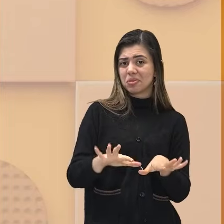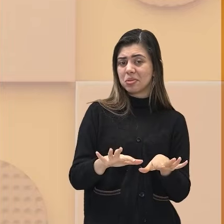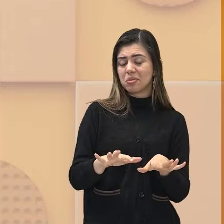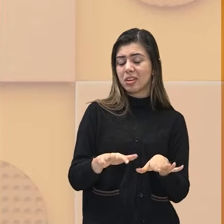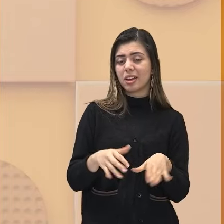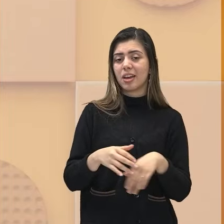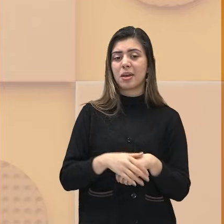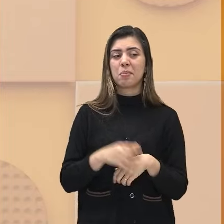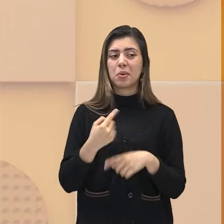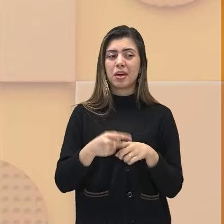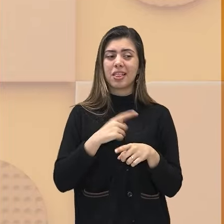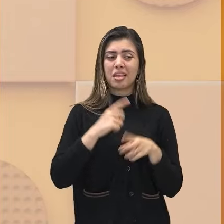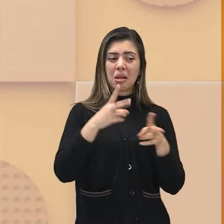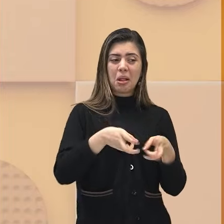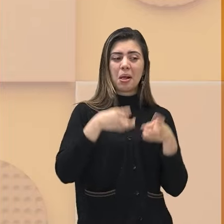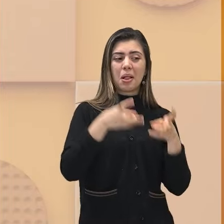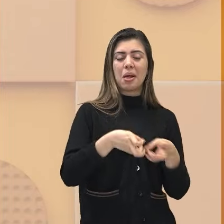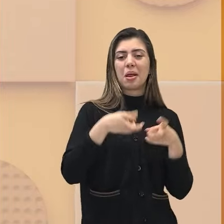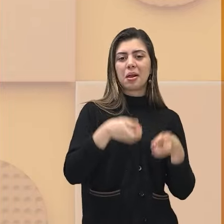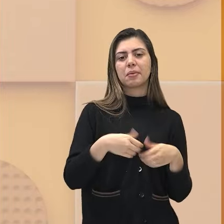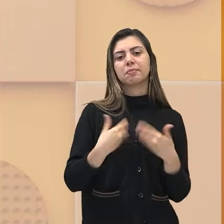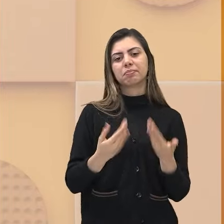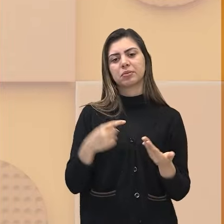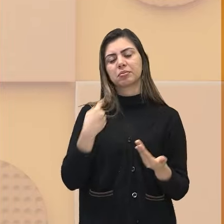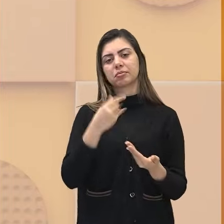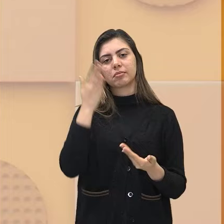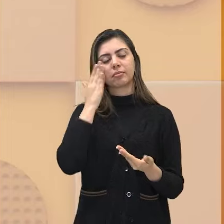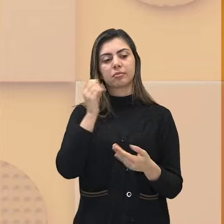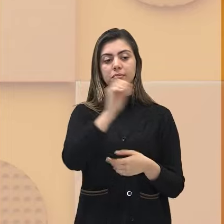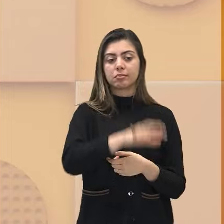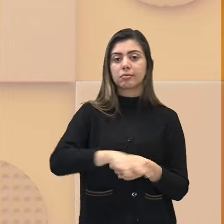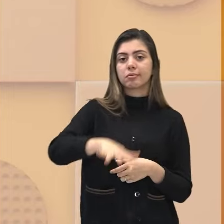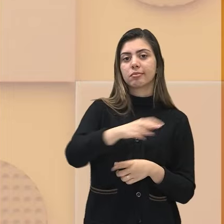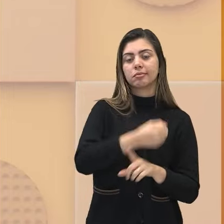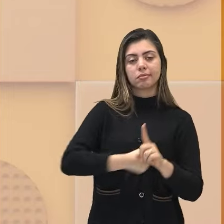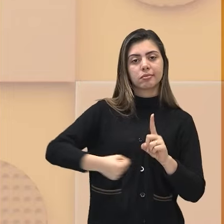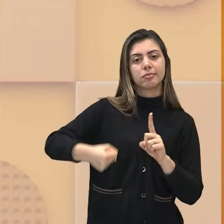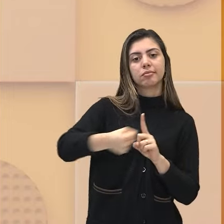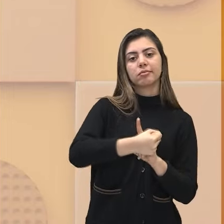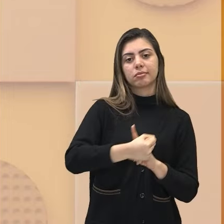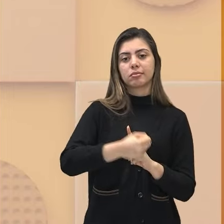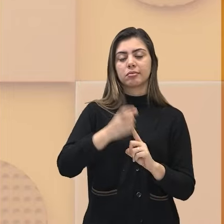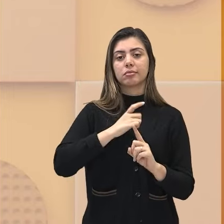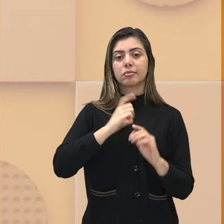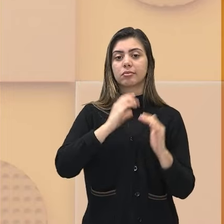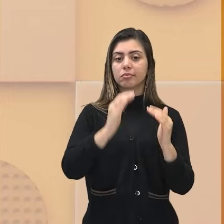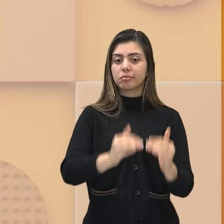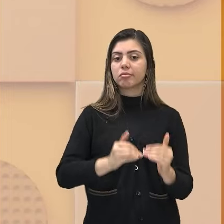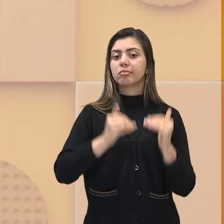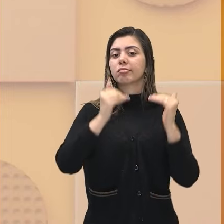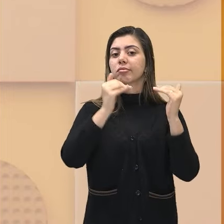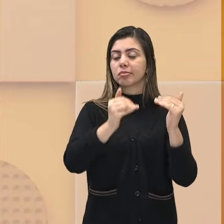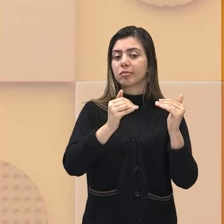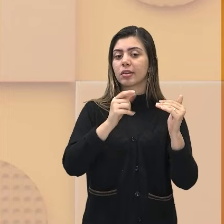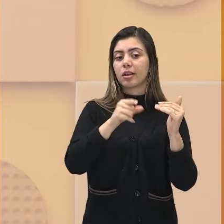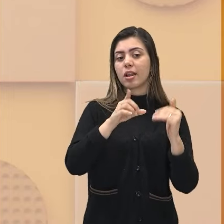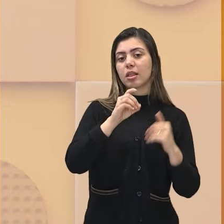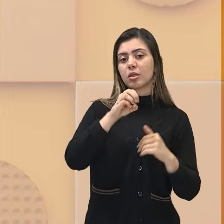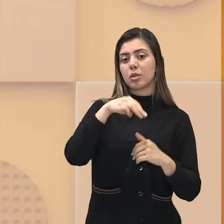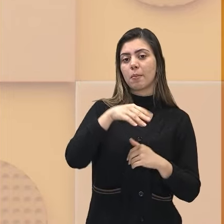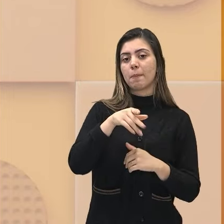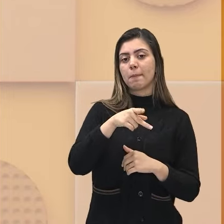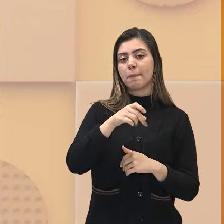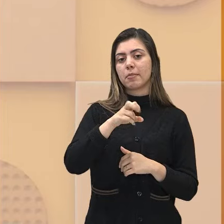para ser explorada. Então, claro que os setores sociais ali associados ao poder, que estavam mais perto de Dom Pedro,